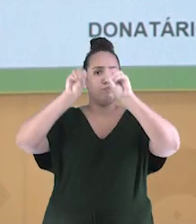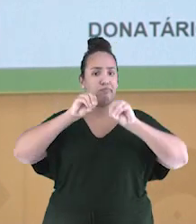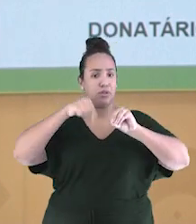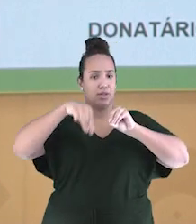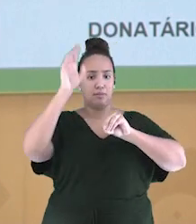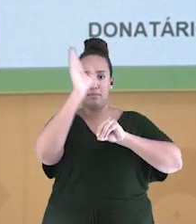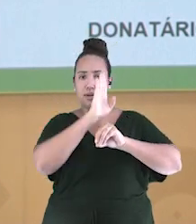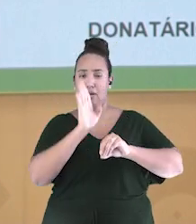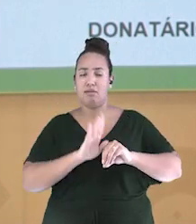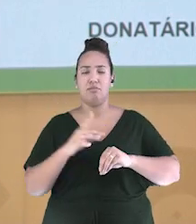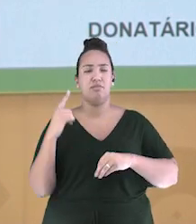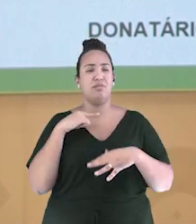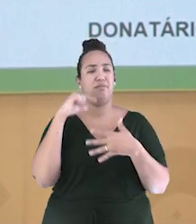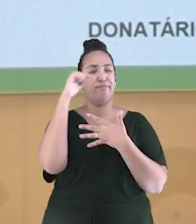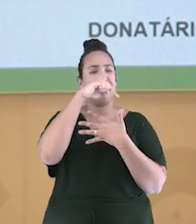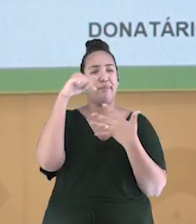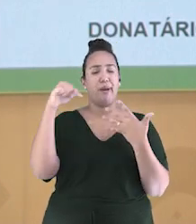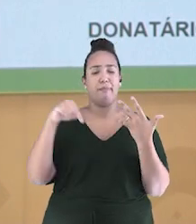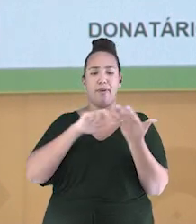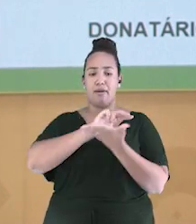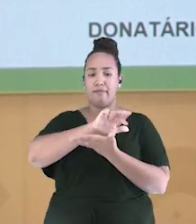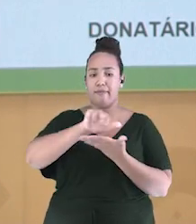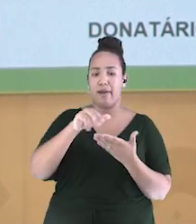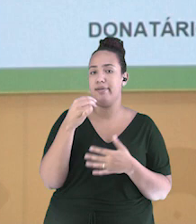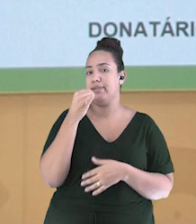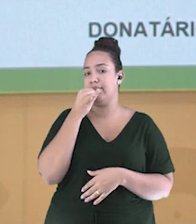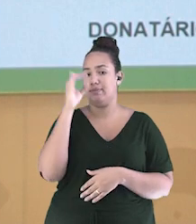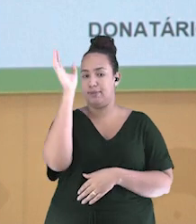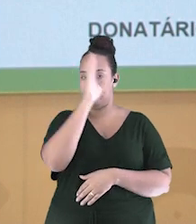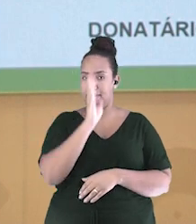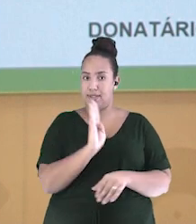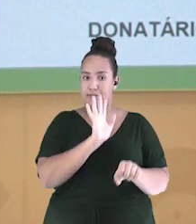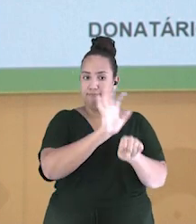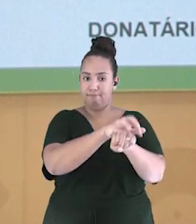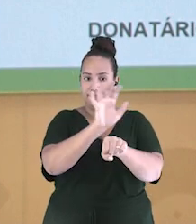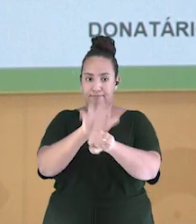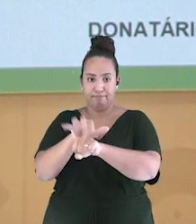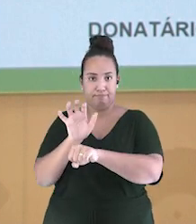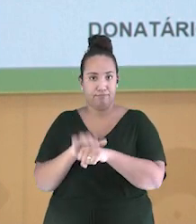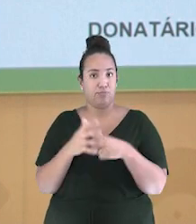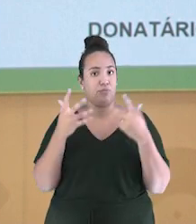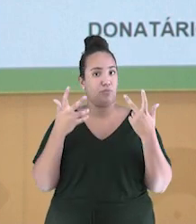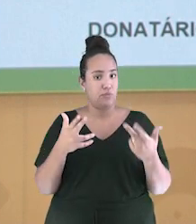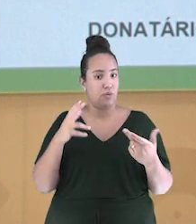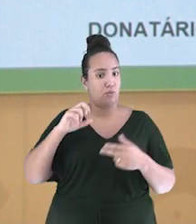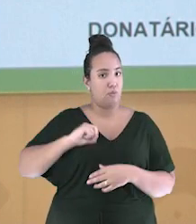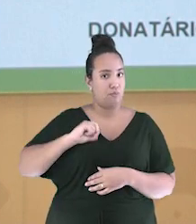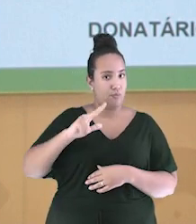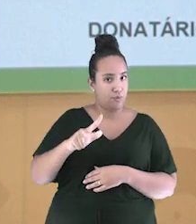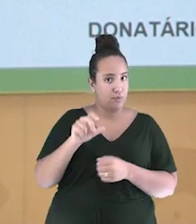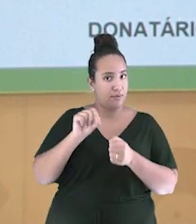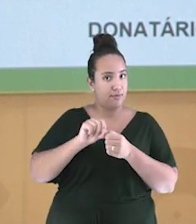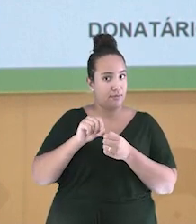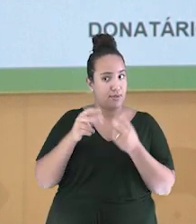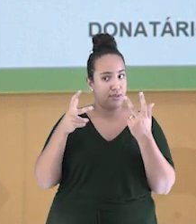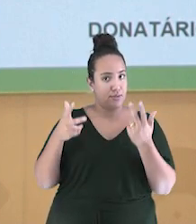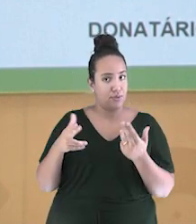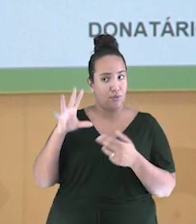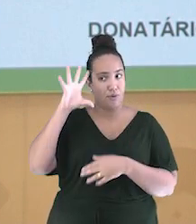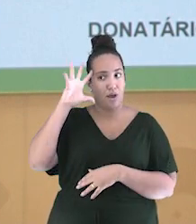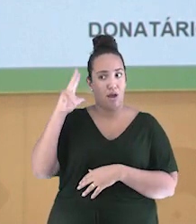por diversas razões, tais como para colonizar o Brasil, como fez Portugal com os africanos que